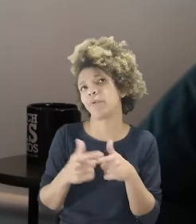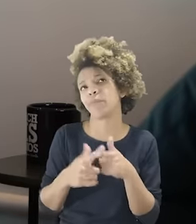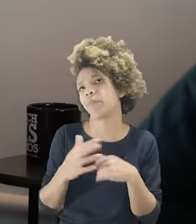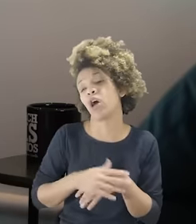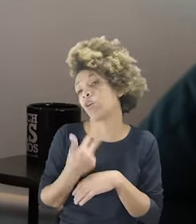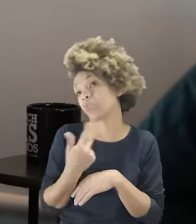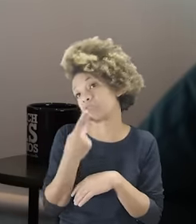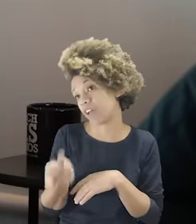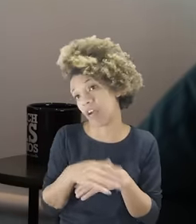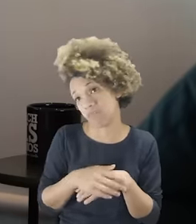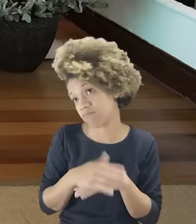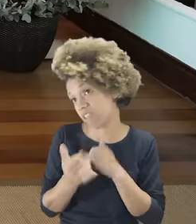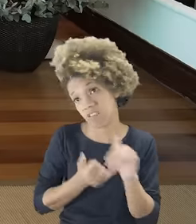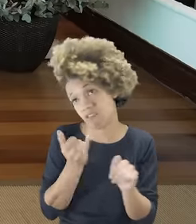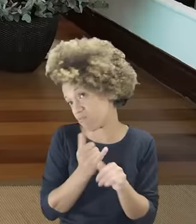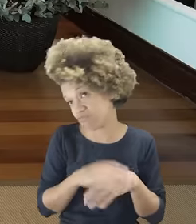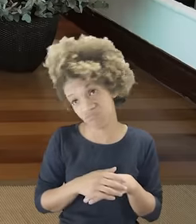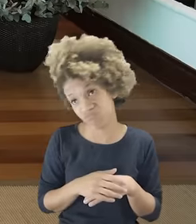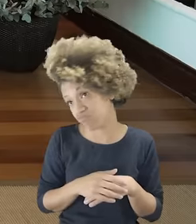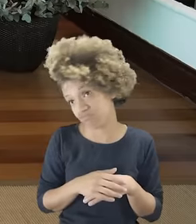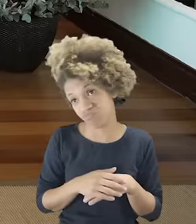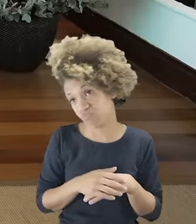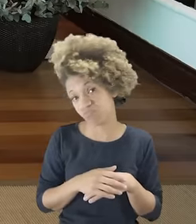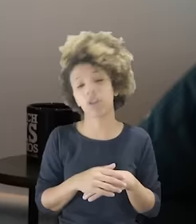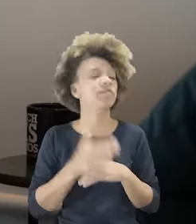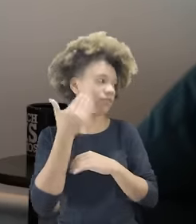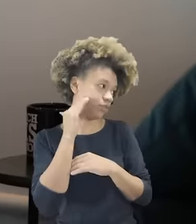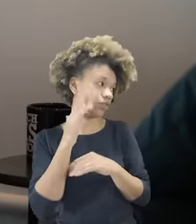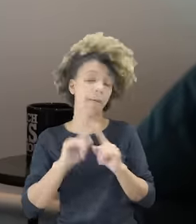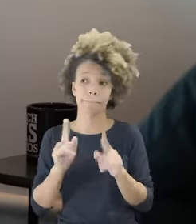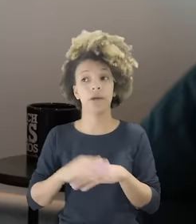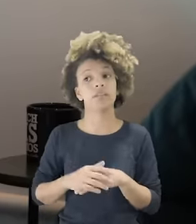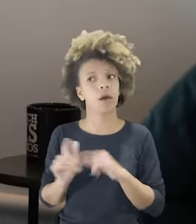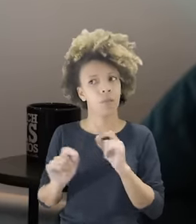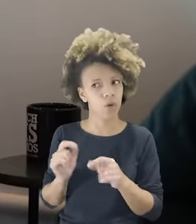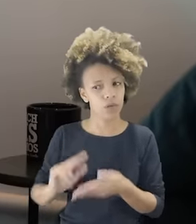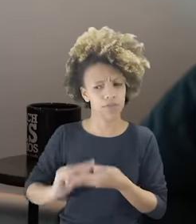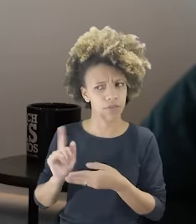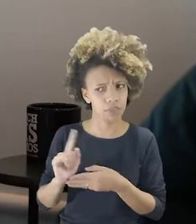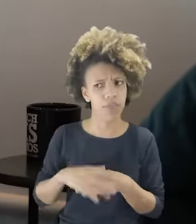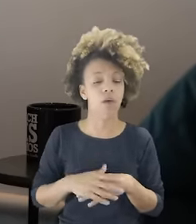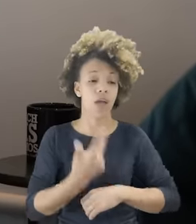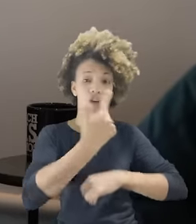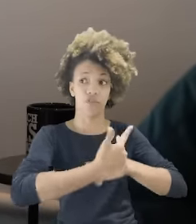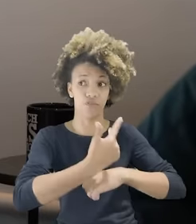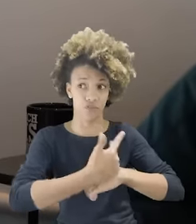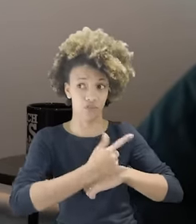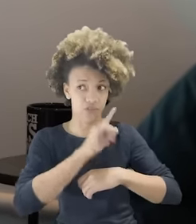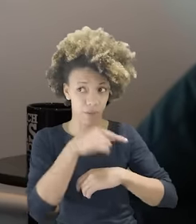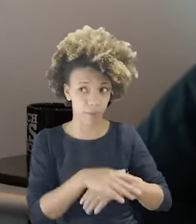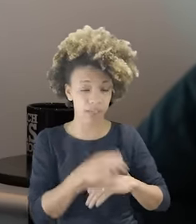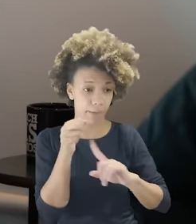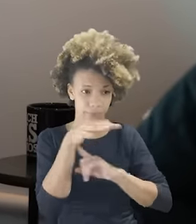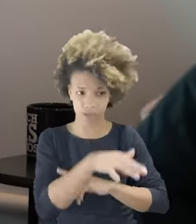eu não posso contar na internet o meu grande negócio de nem a consulta é o vídeo que eu faço com a consulta